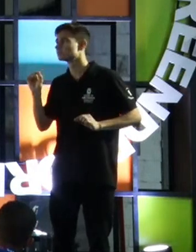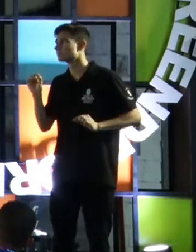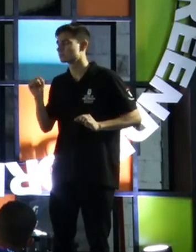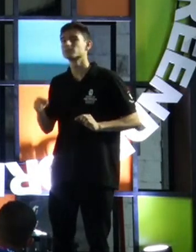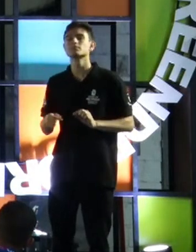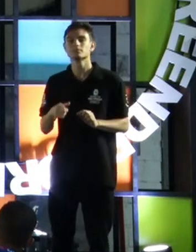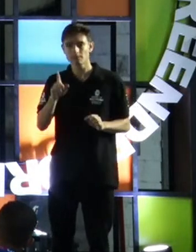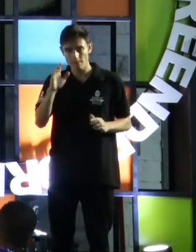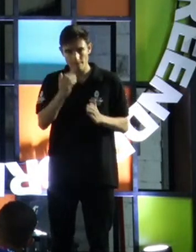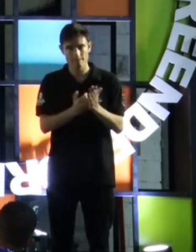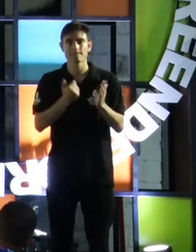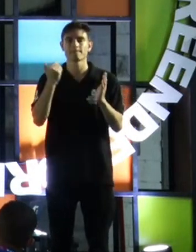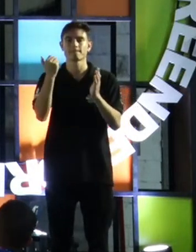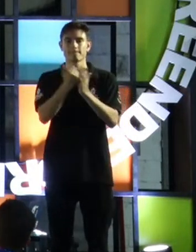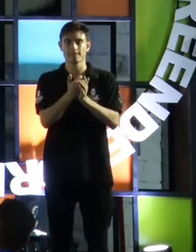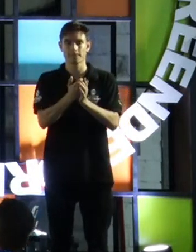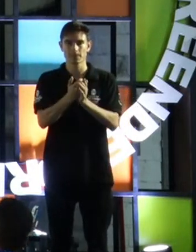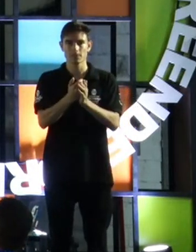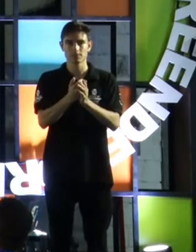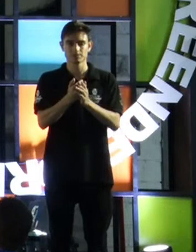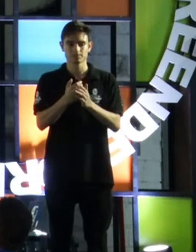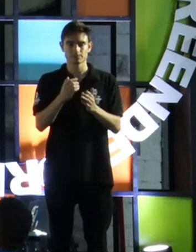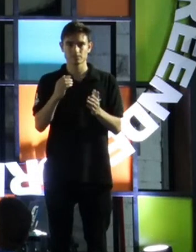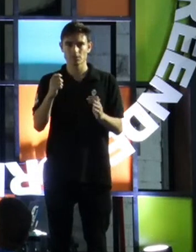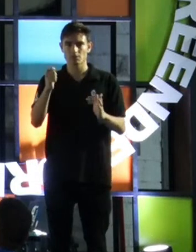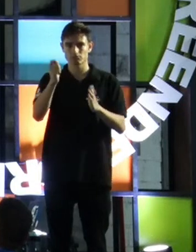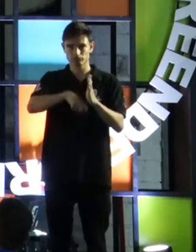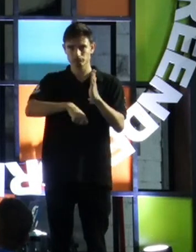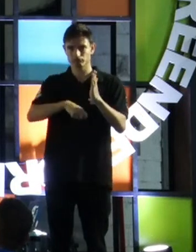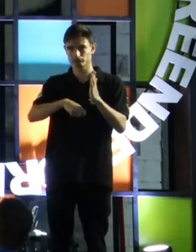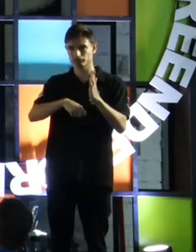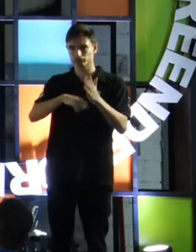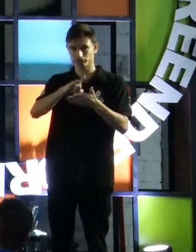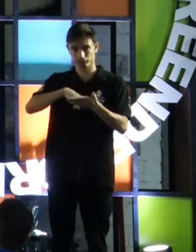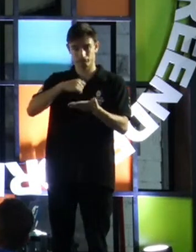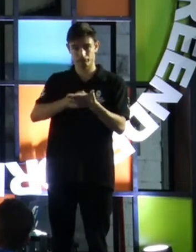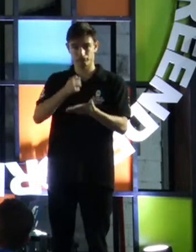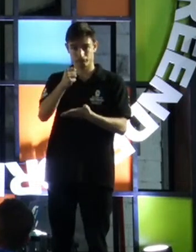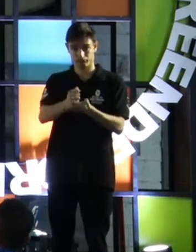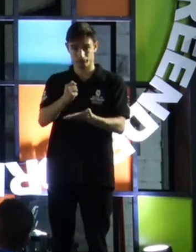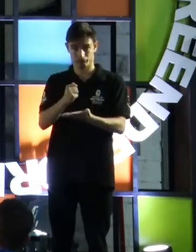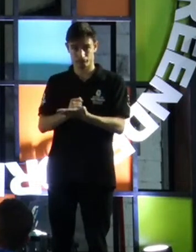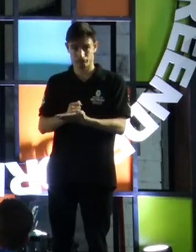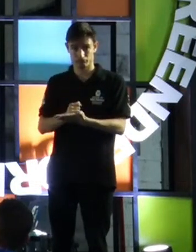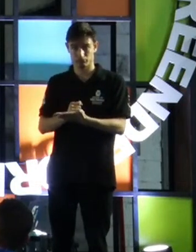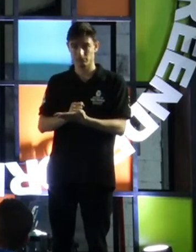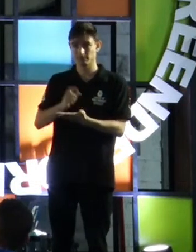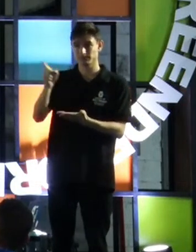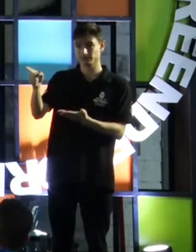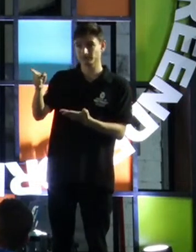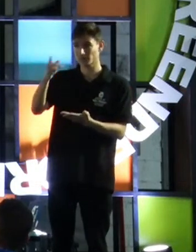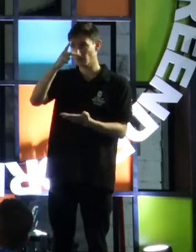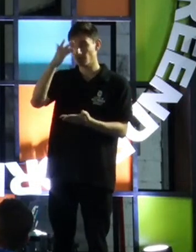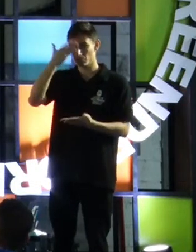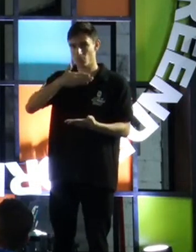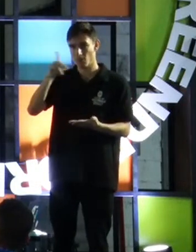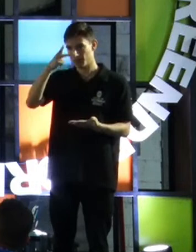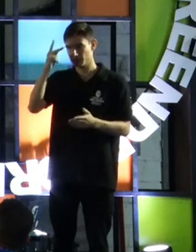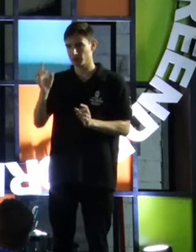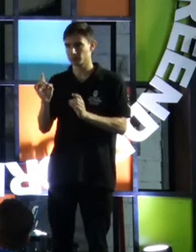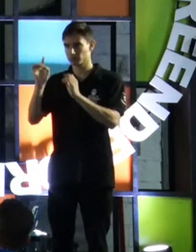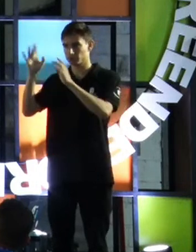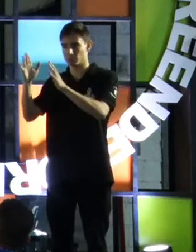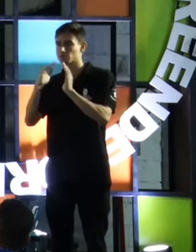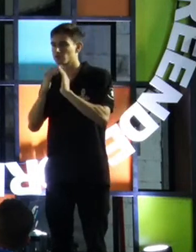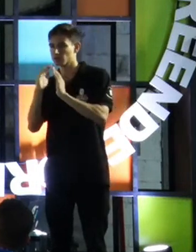gerar mais e melhores notas fiscais. Se uma galera cria um negócio numa favela e começa a vender na favela vizinha, depois em